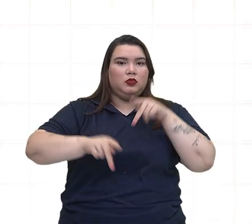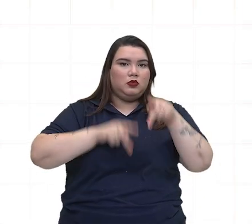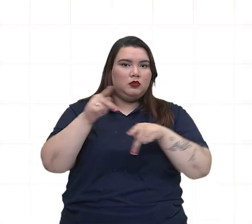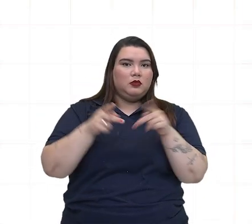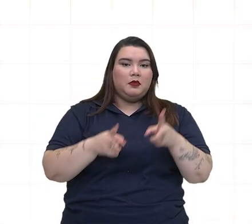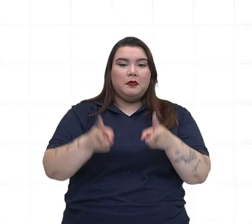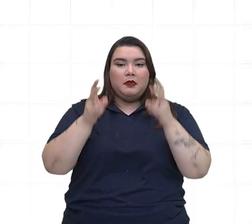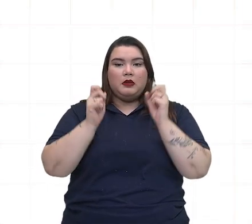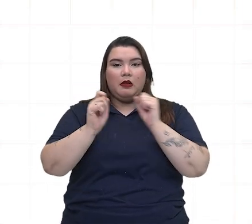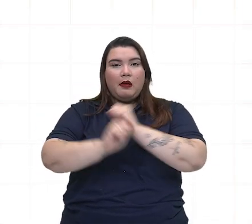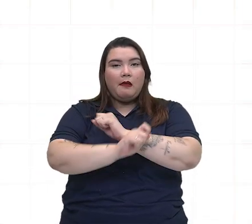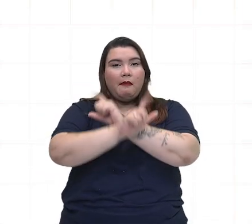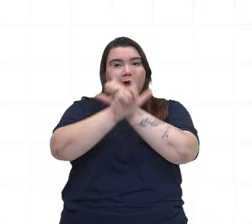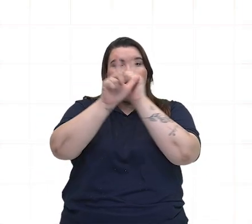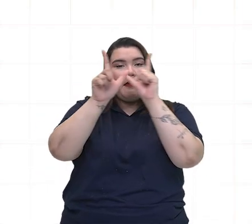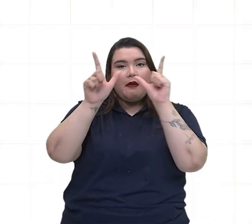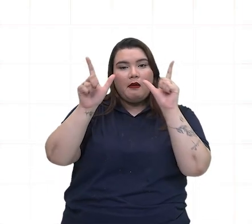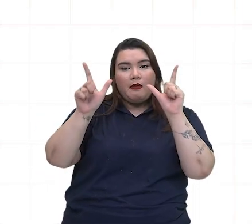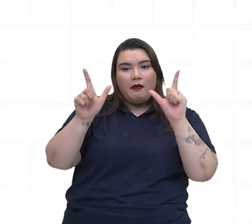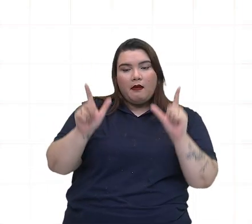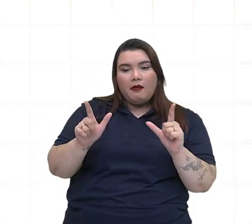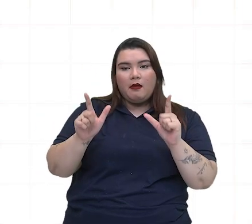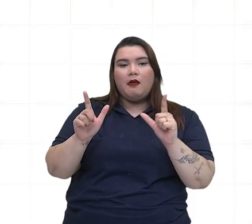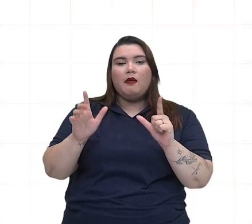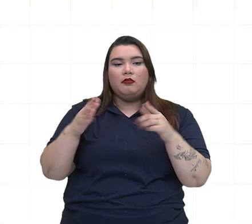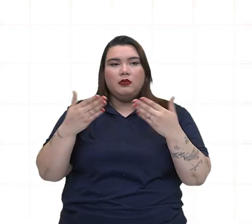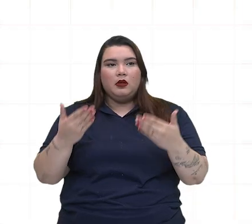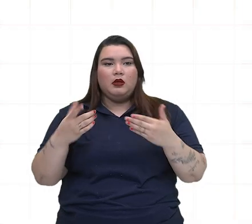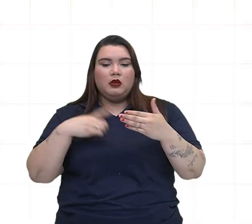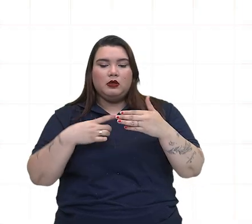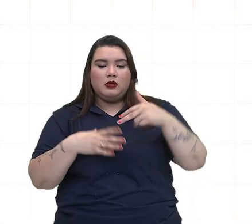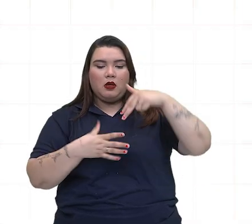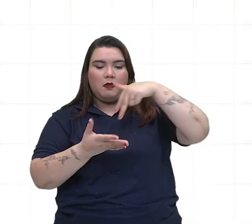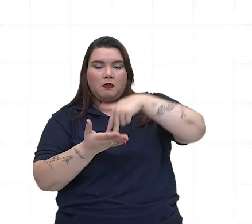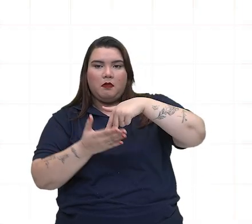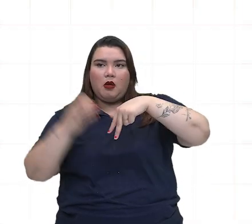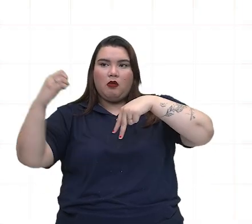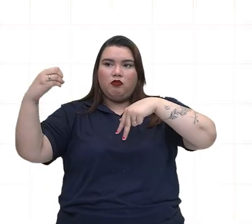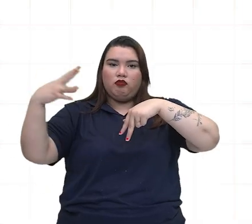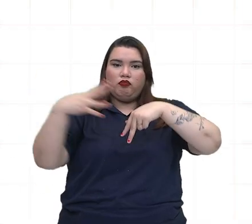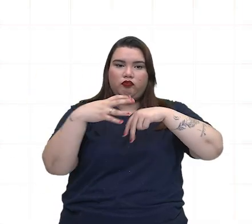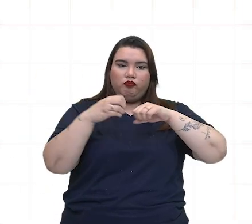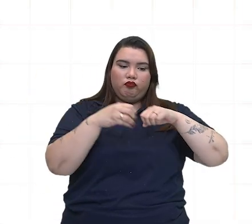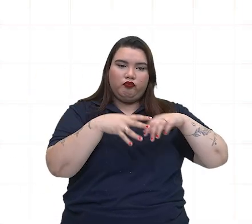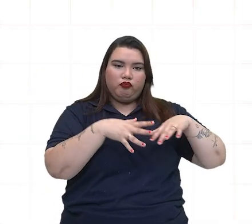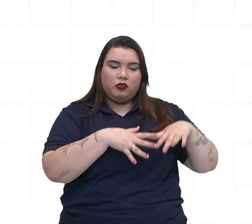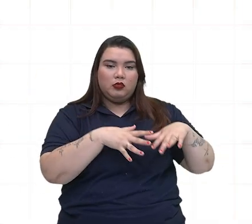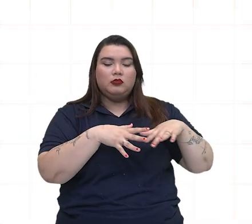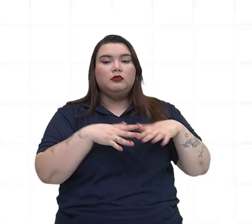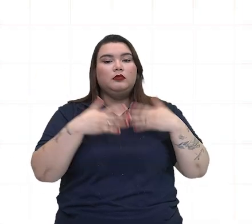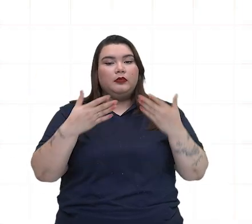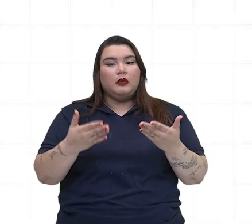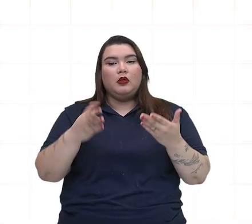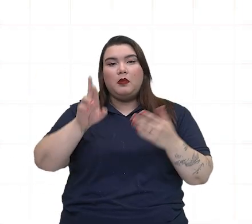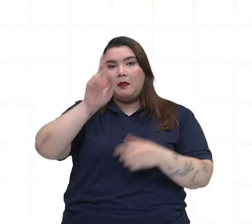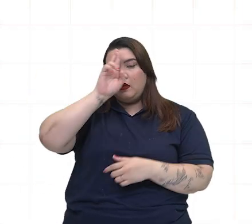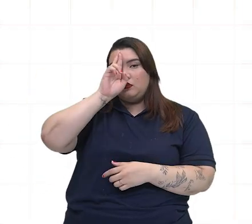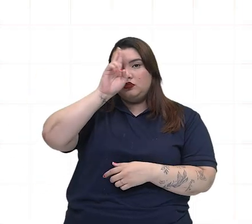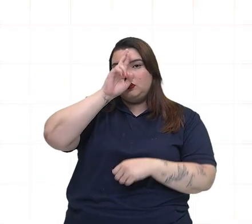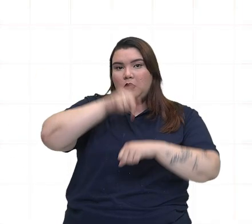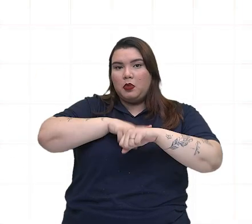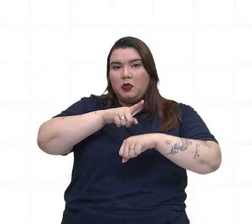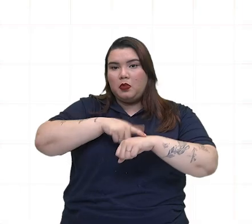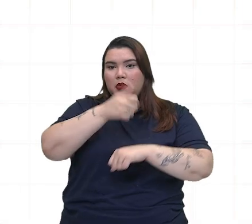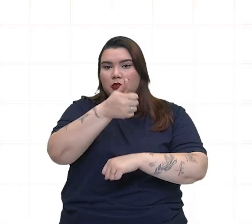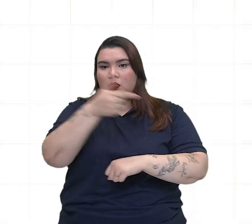que ao amanhecer, a sombra ela estava bem longa, ao meio-dia ela estava no seu